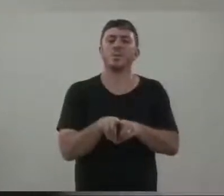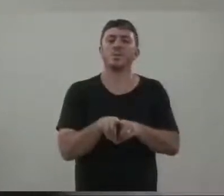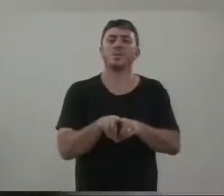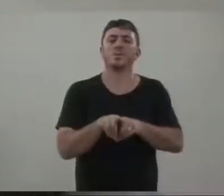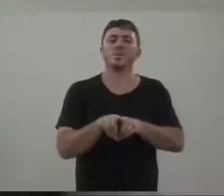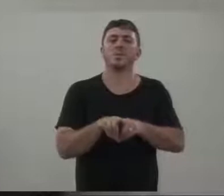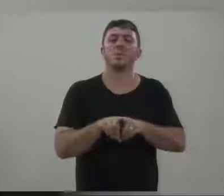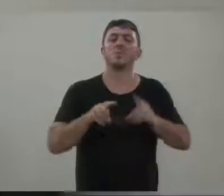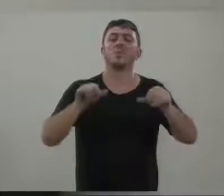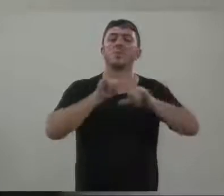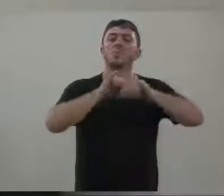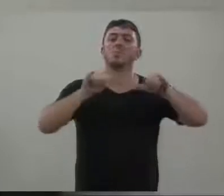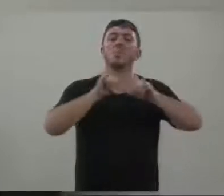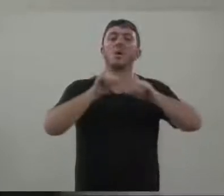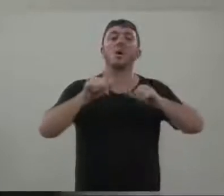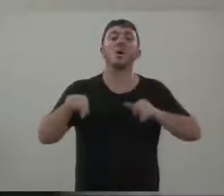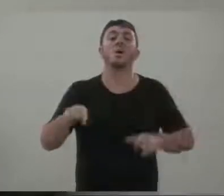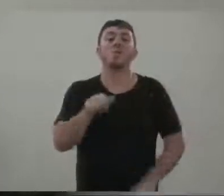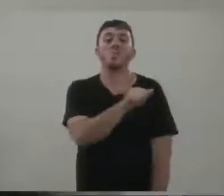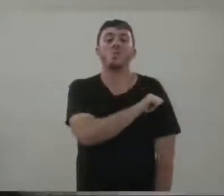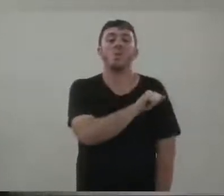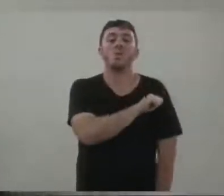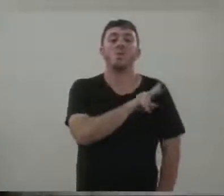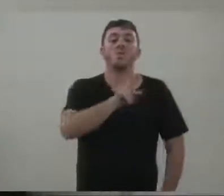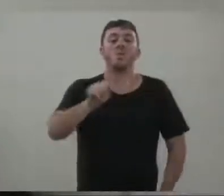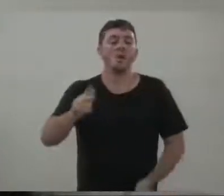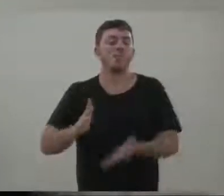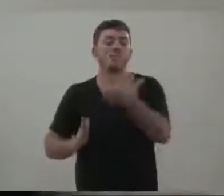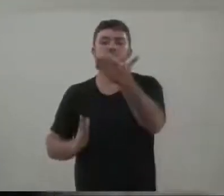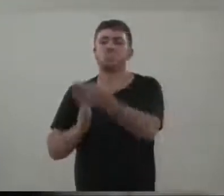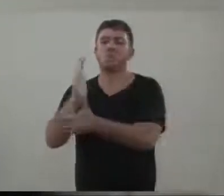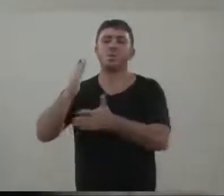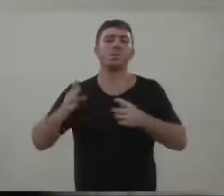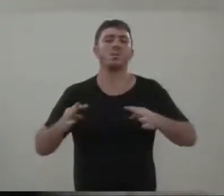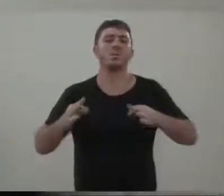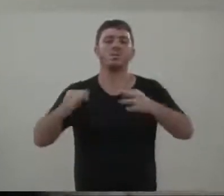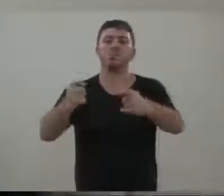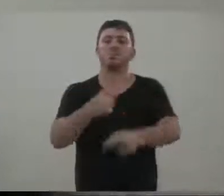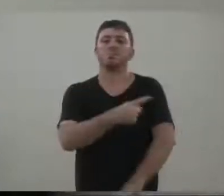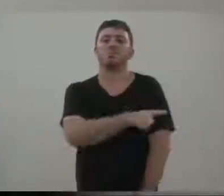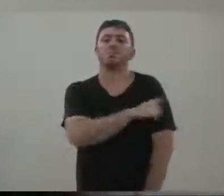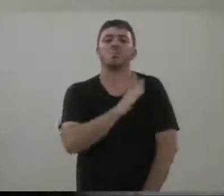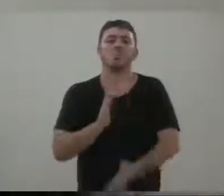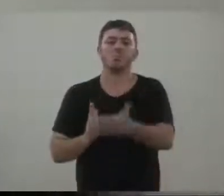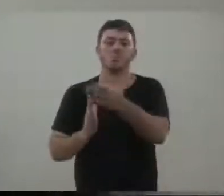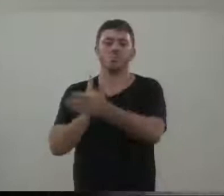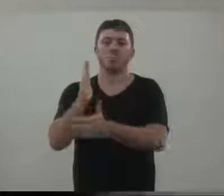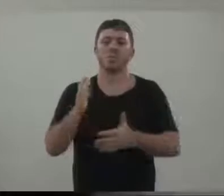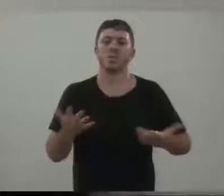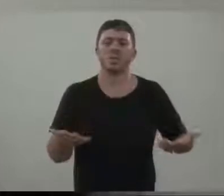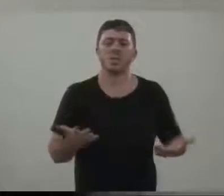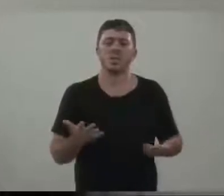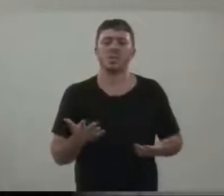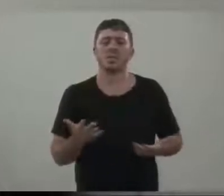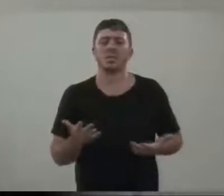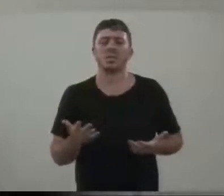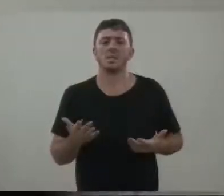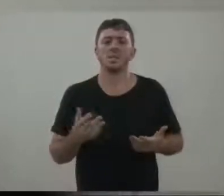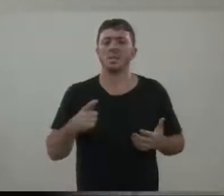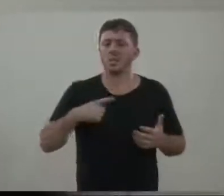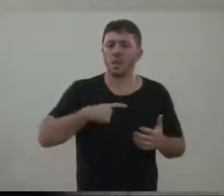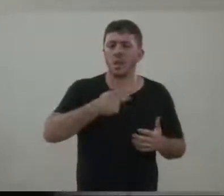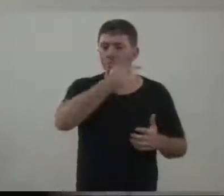promoção, né, a progressão automática de todos os estudantes da nossa rede. Isso gerou, de um lado, algumas pessoas